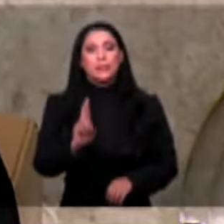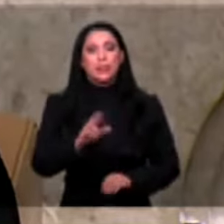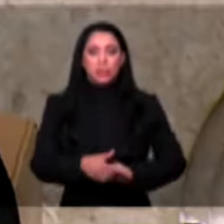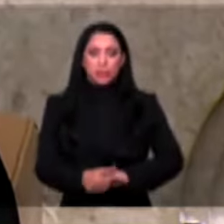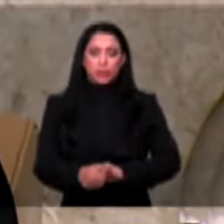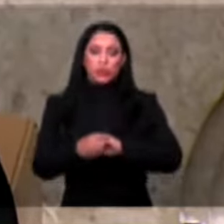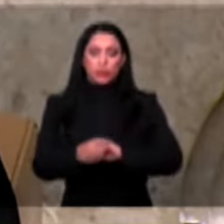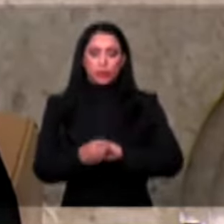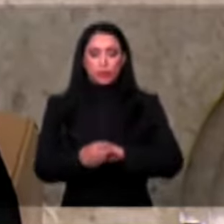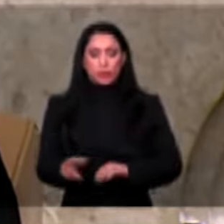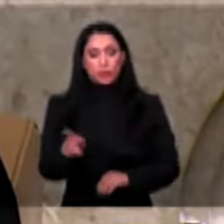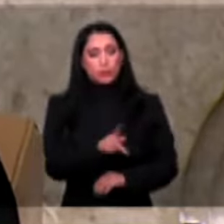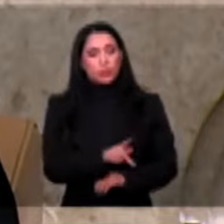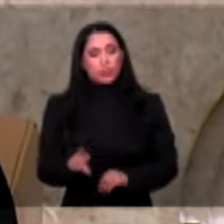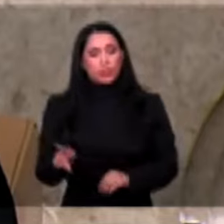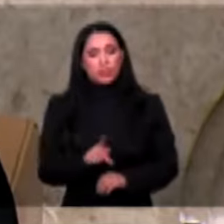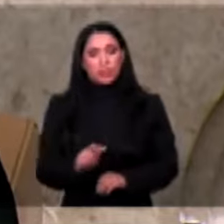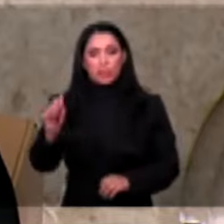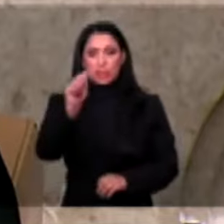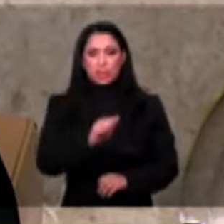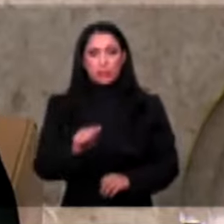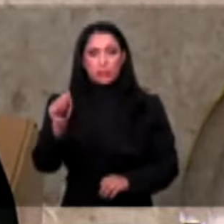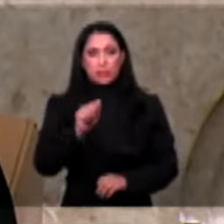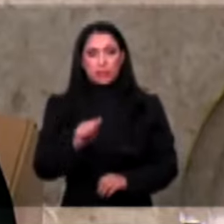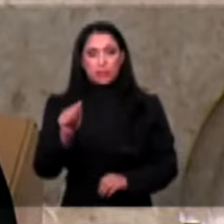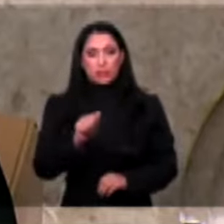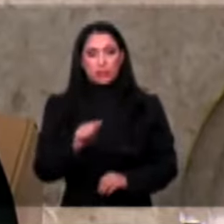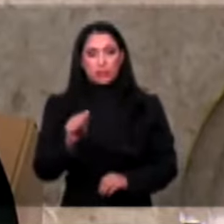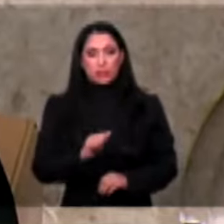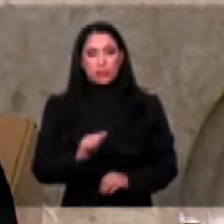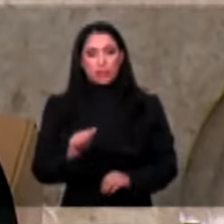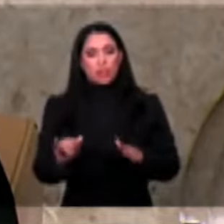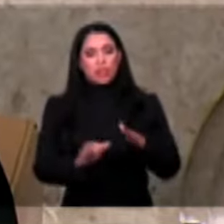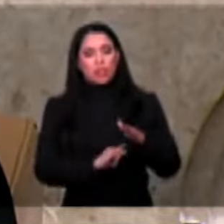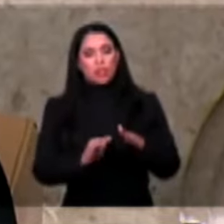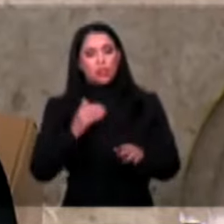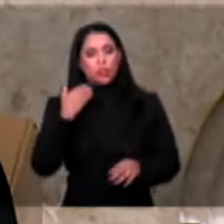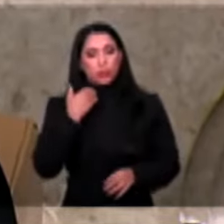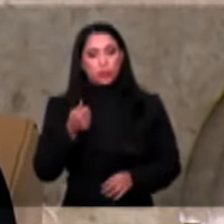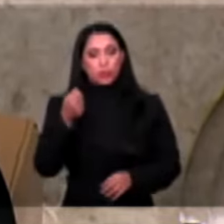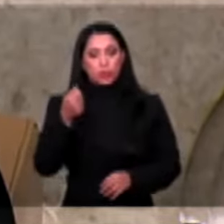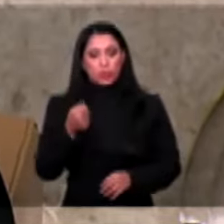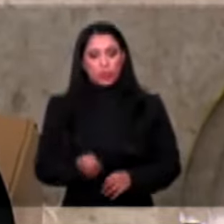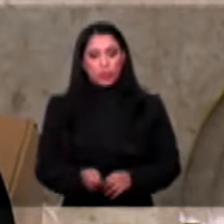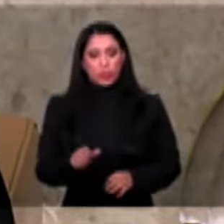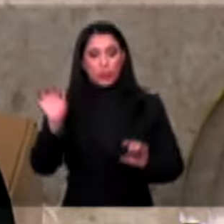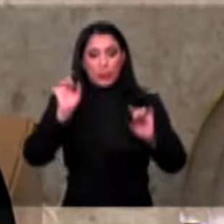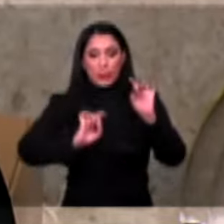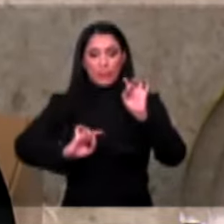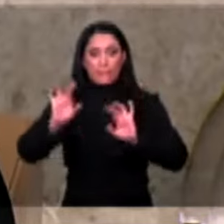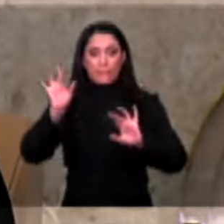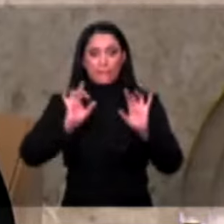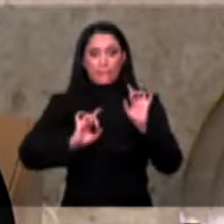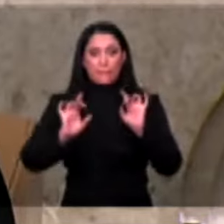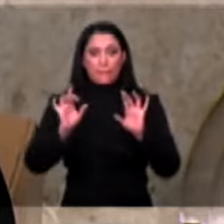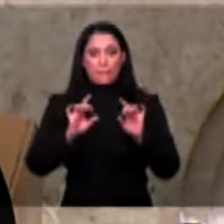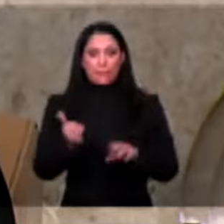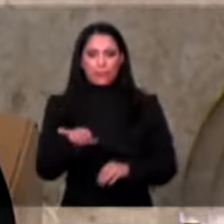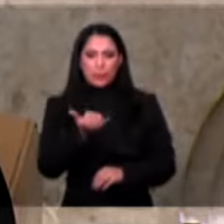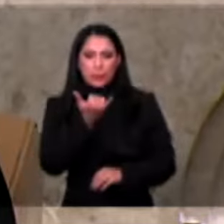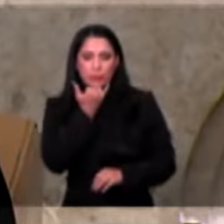cumprimento os presidentes de associações e institutos da magistratura, em especial, me